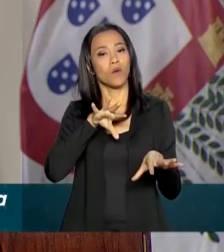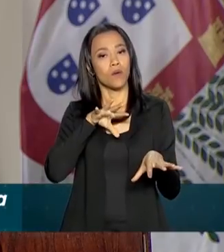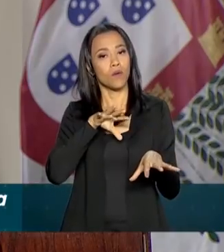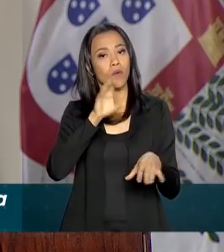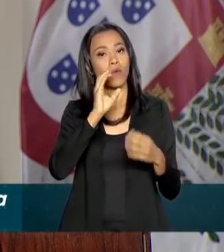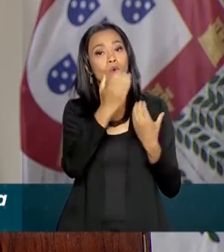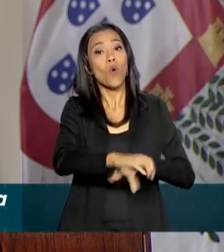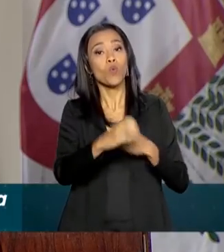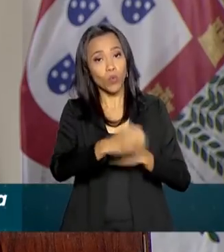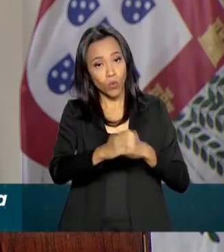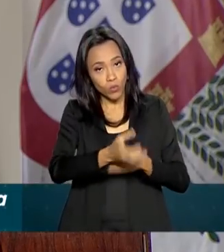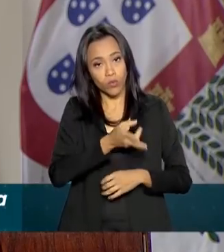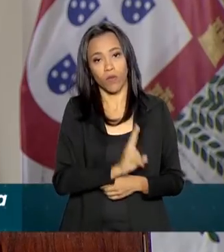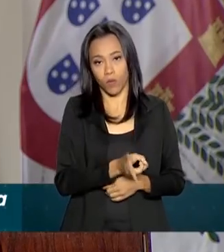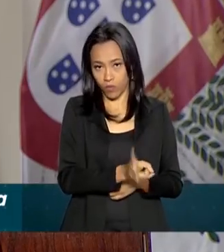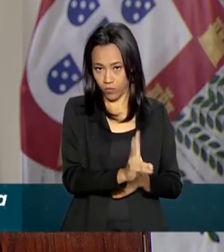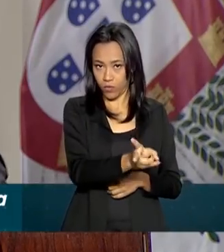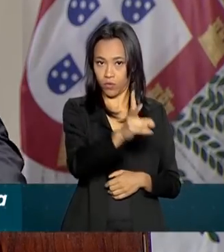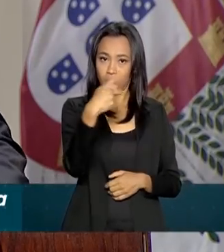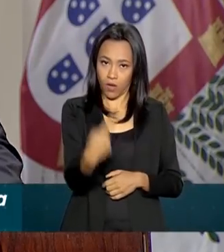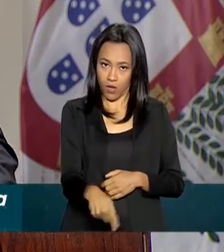do corrente